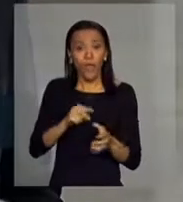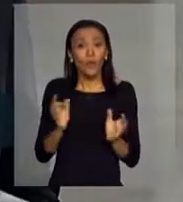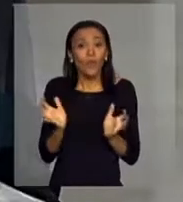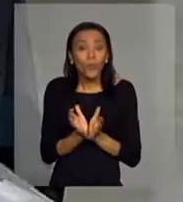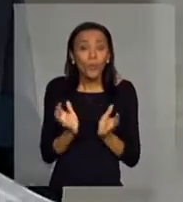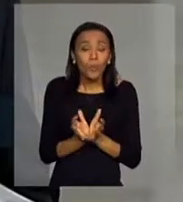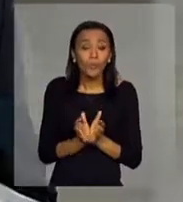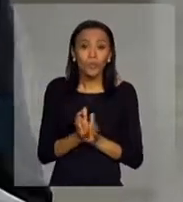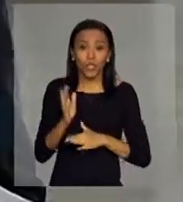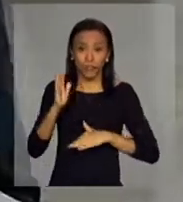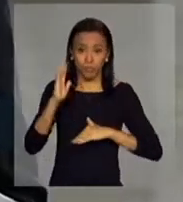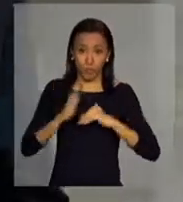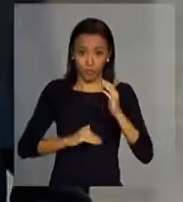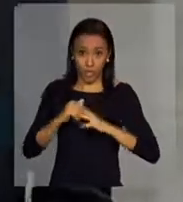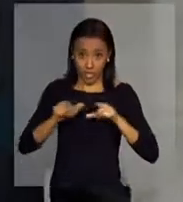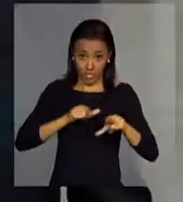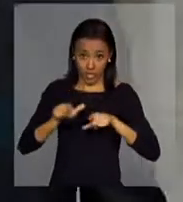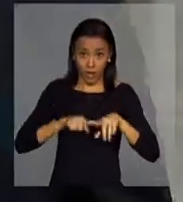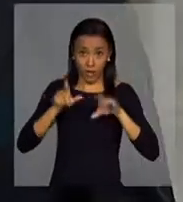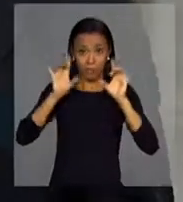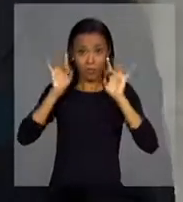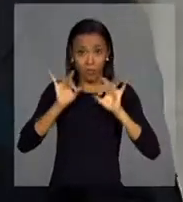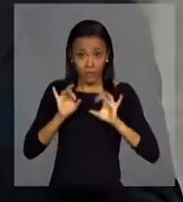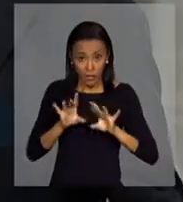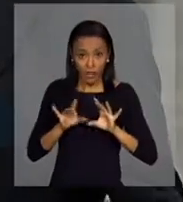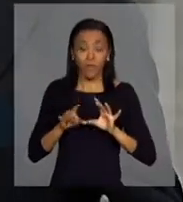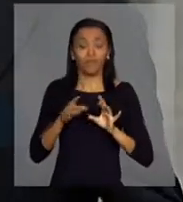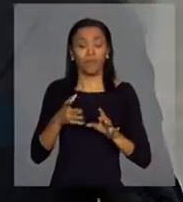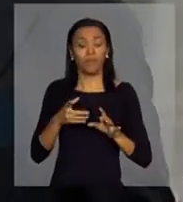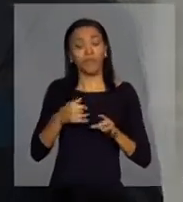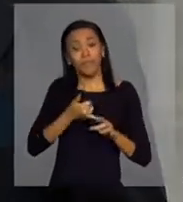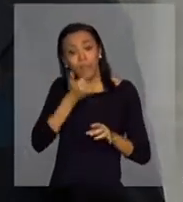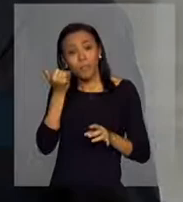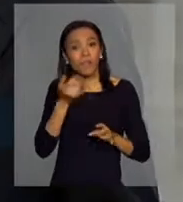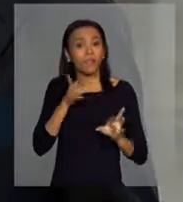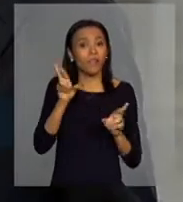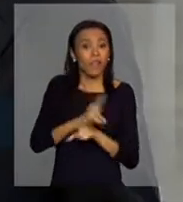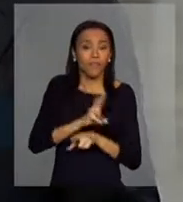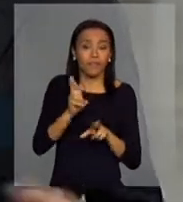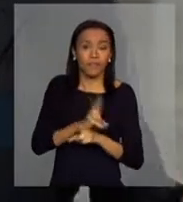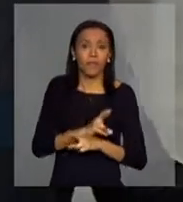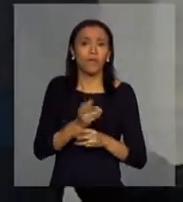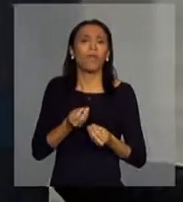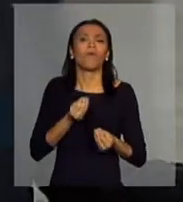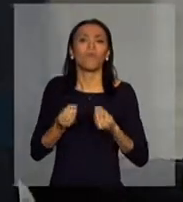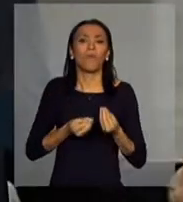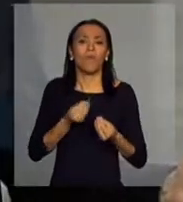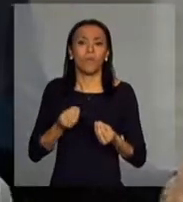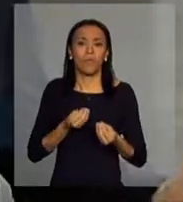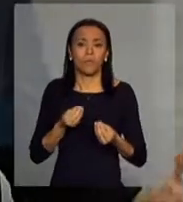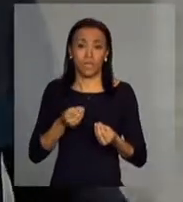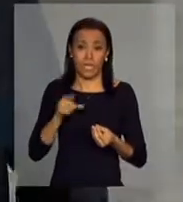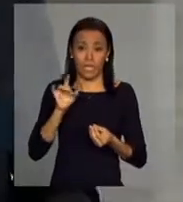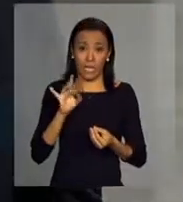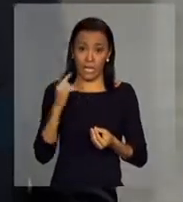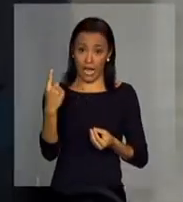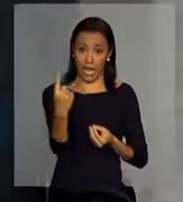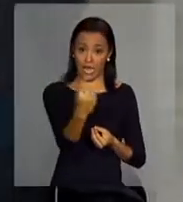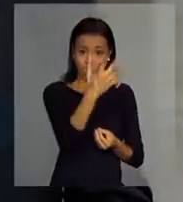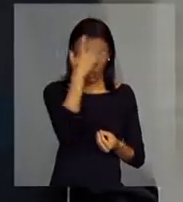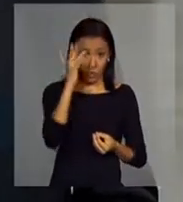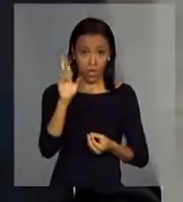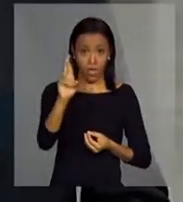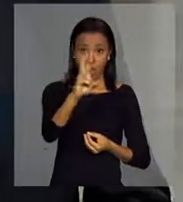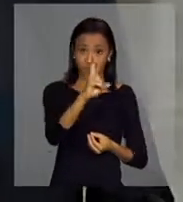especial, né? E ela vai depender muito dessa relação pessoal que representa cada um de vocês aqui, tem em casa